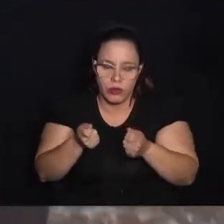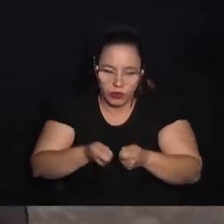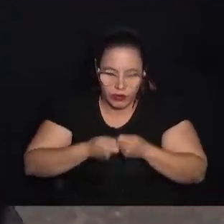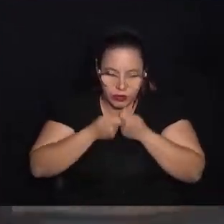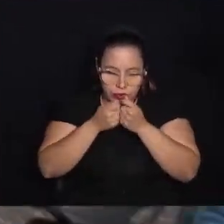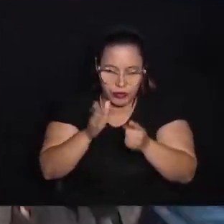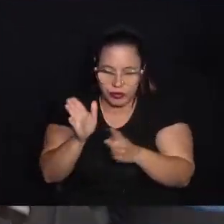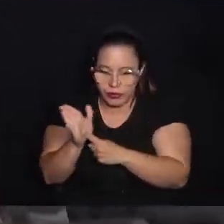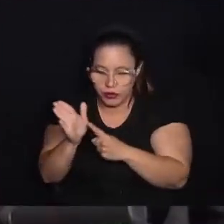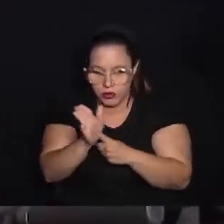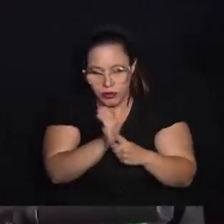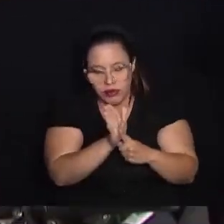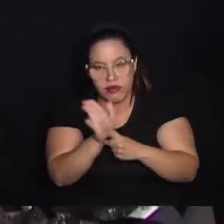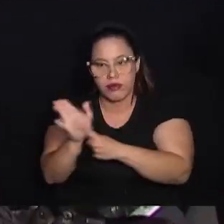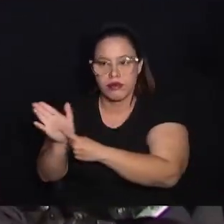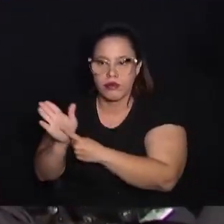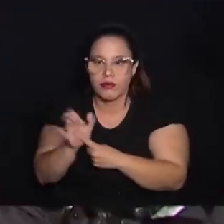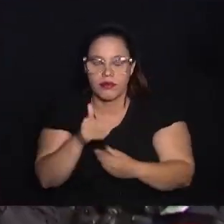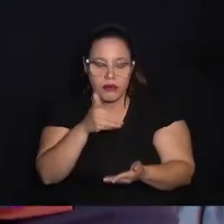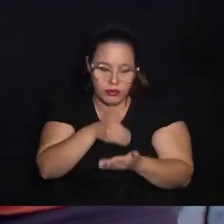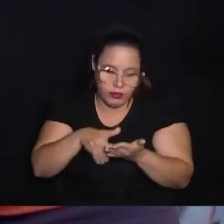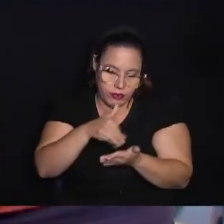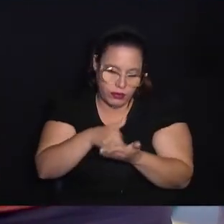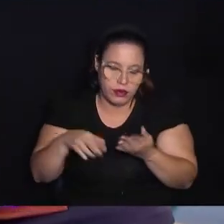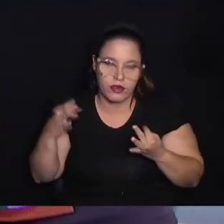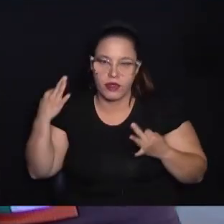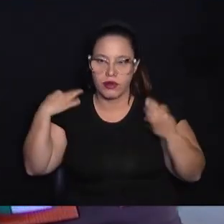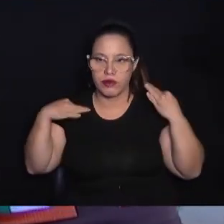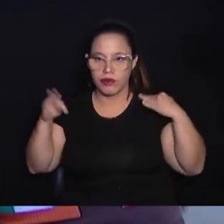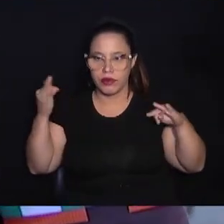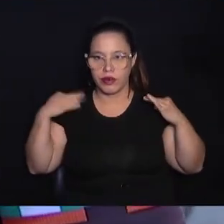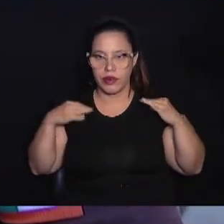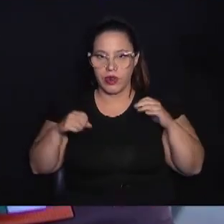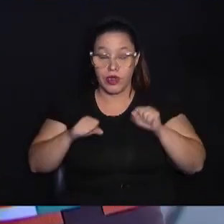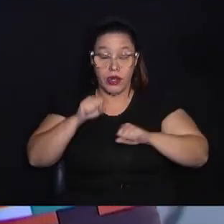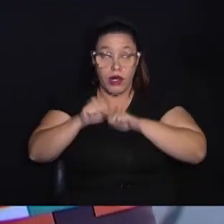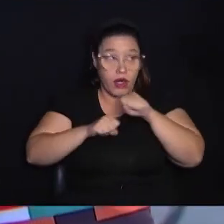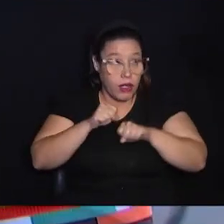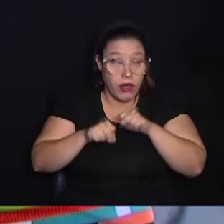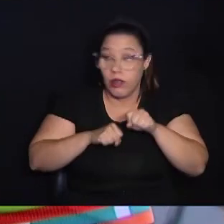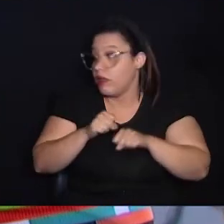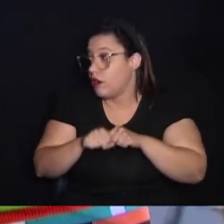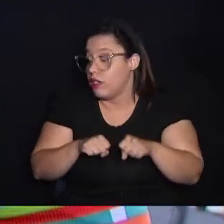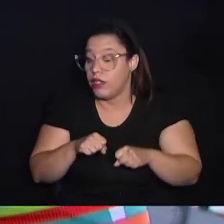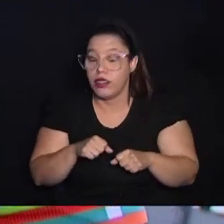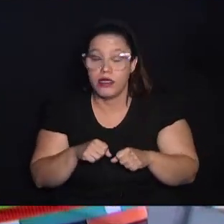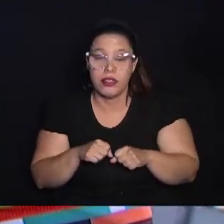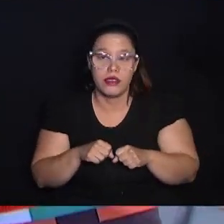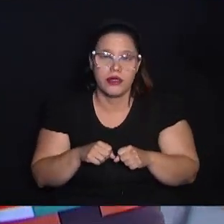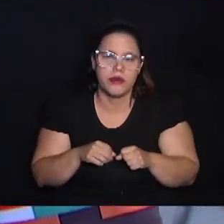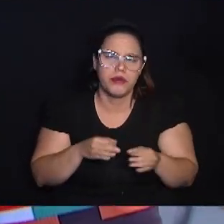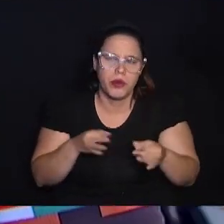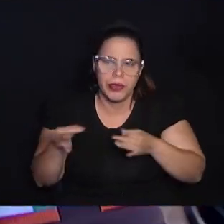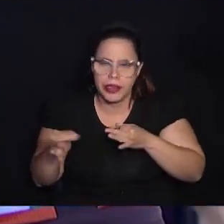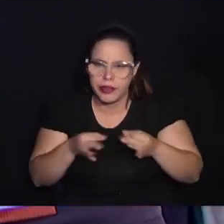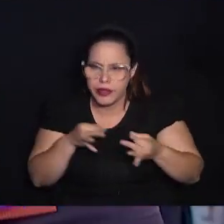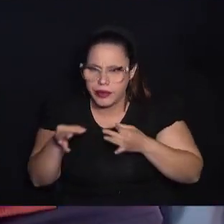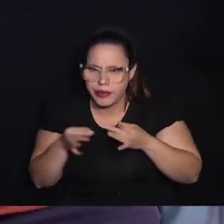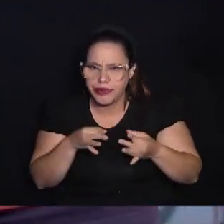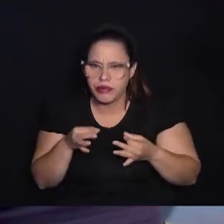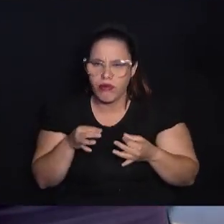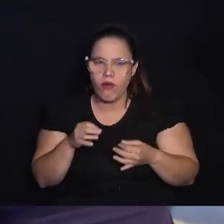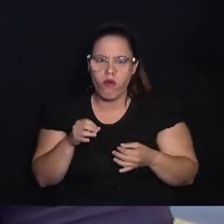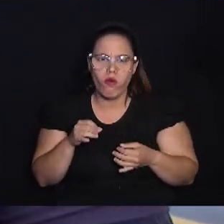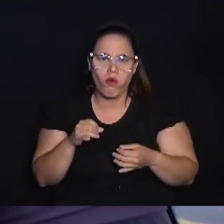por guias da Secretaria Municipal de Cultura a bicicleta como veículo de transporte mobilidade né e